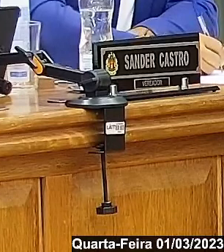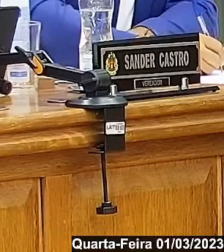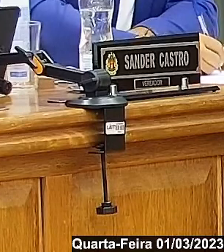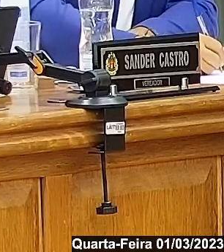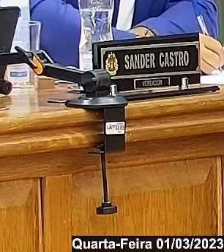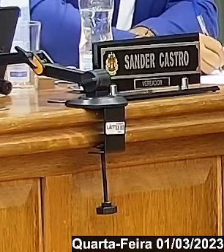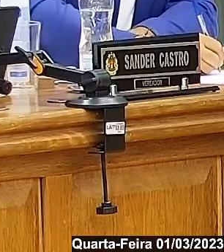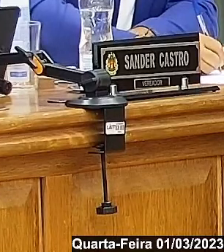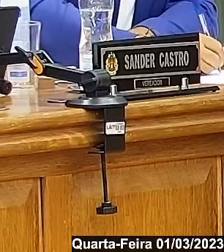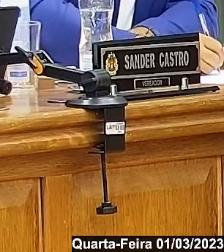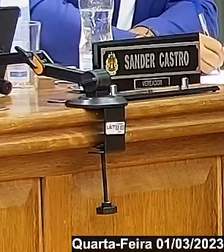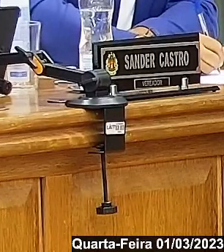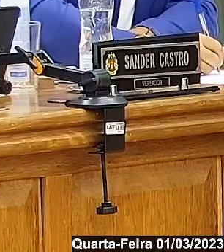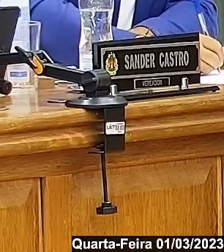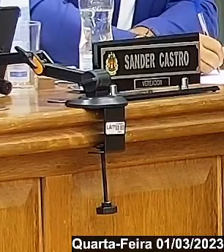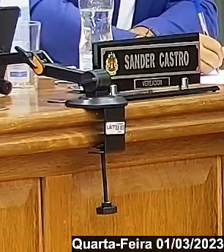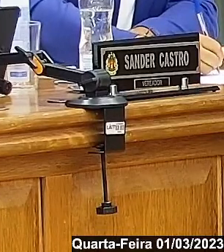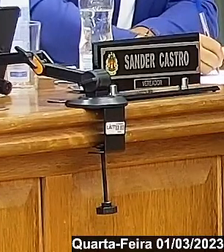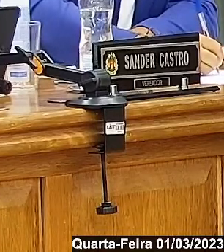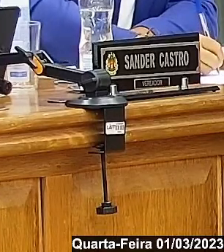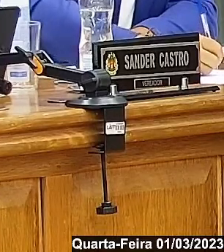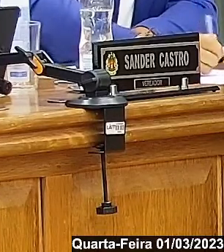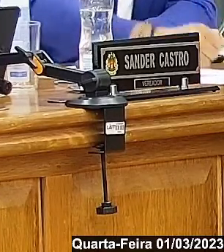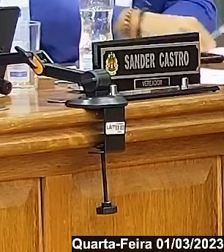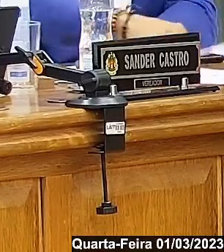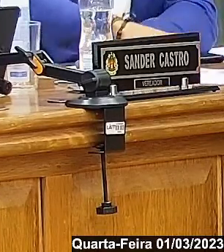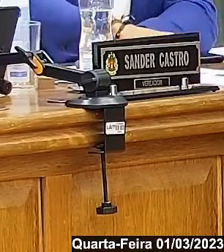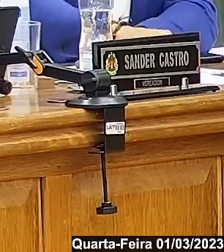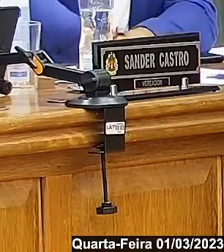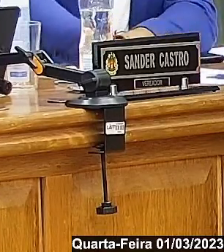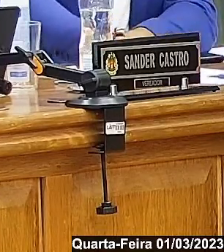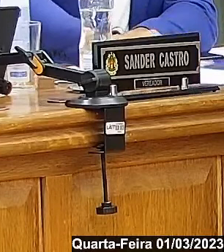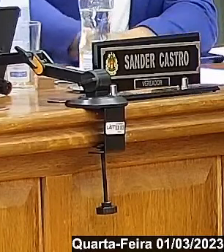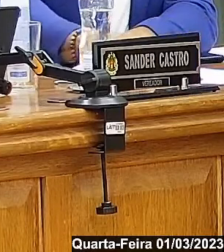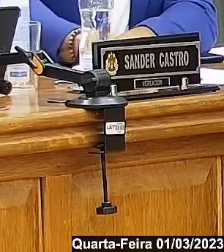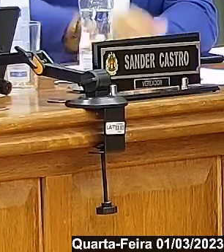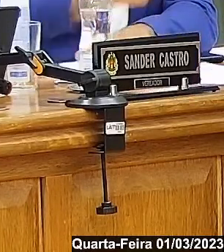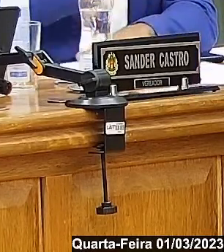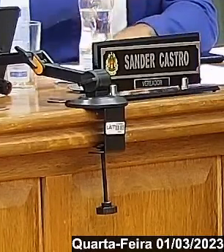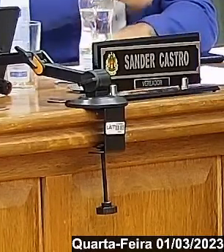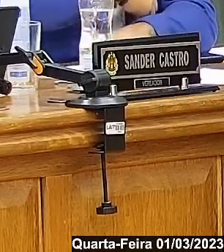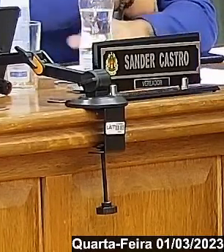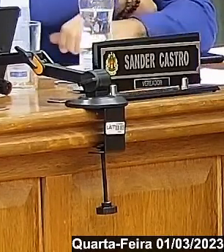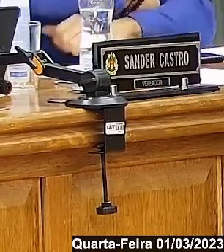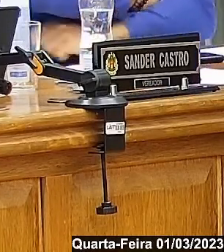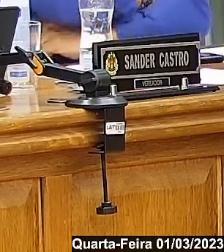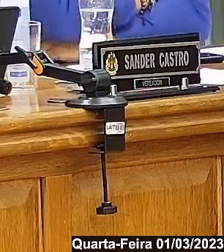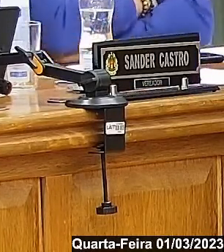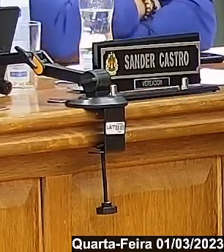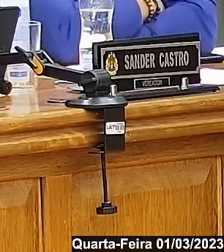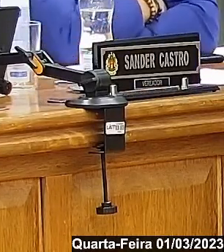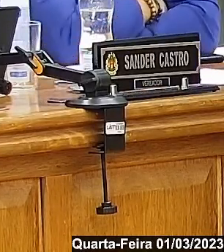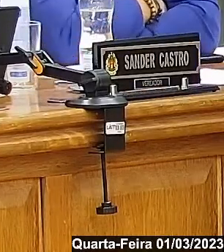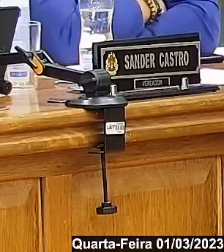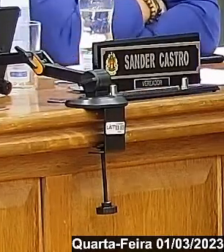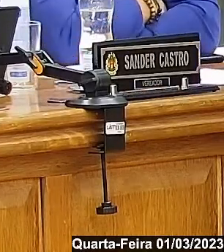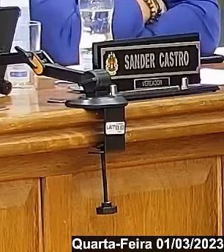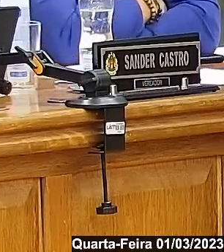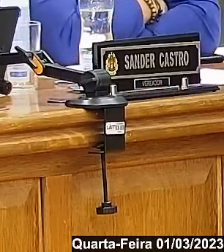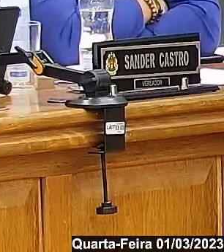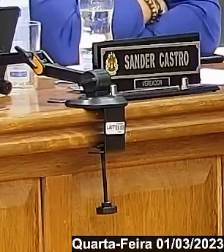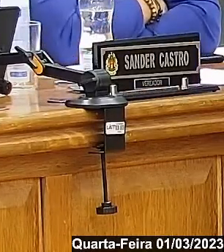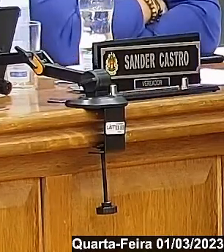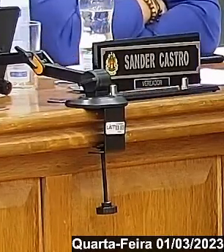Tem tido, sim, bastante reclamação da população, mas nós sabemos que também o governo vem tomando suas providências, vem tentando